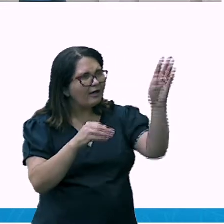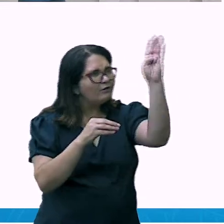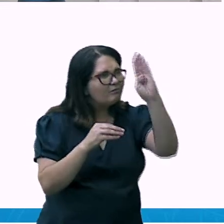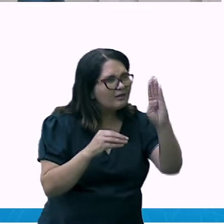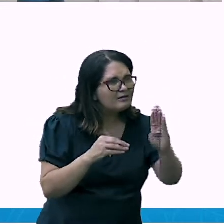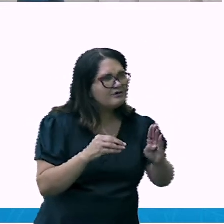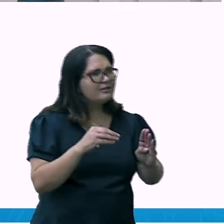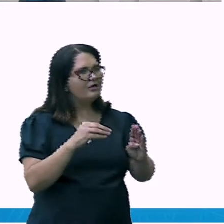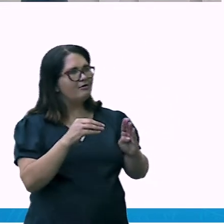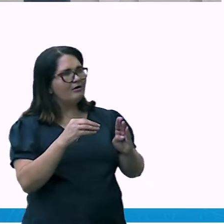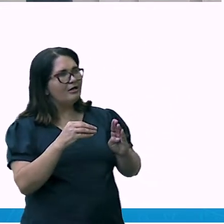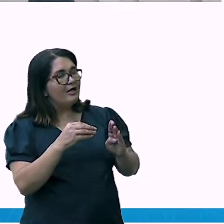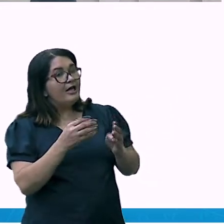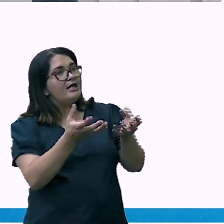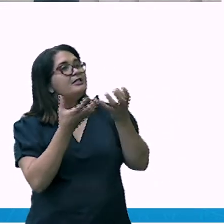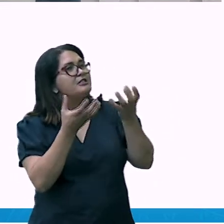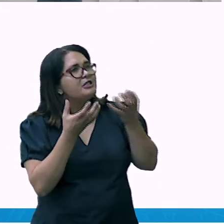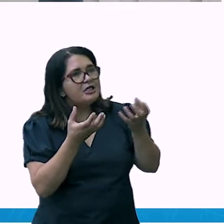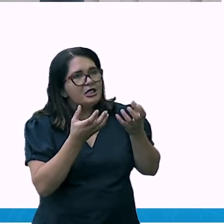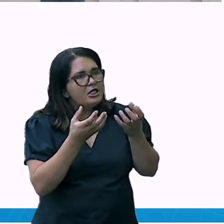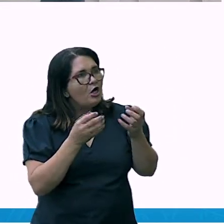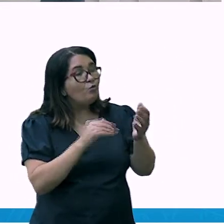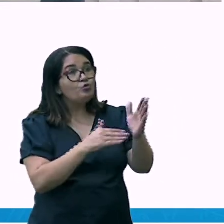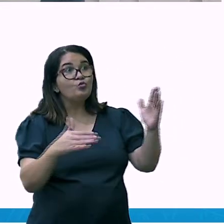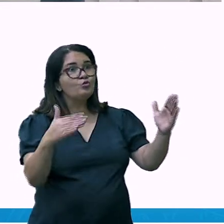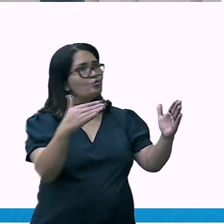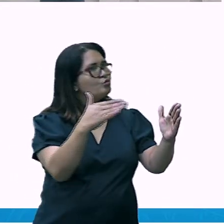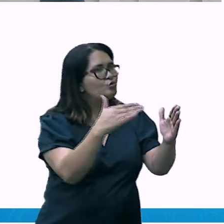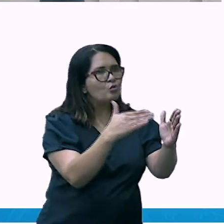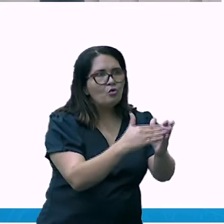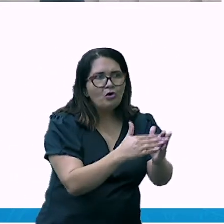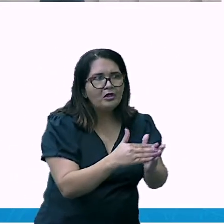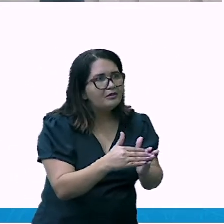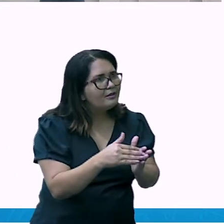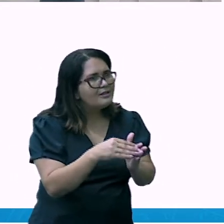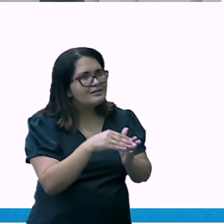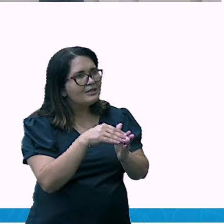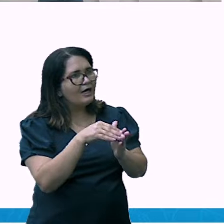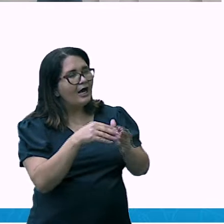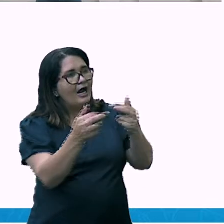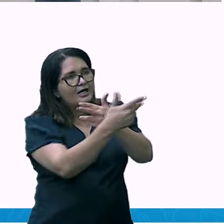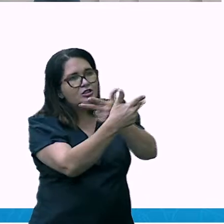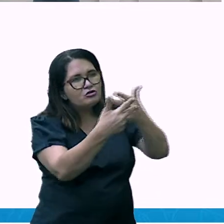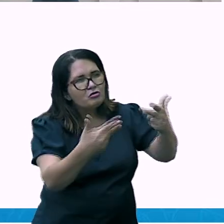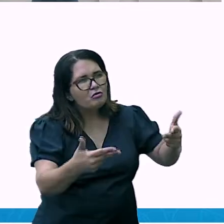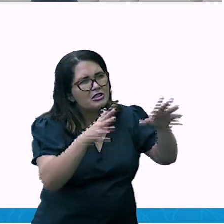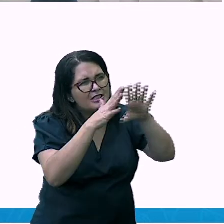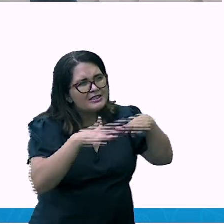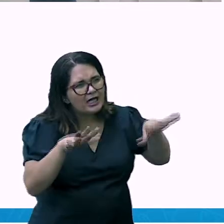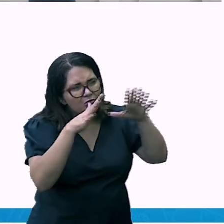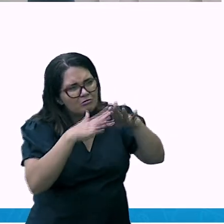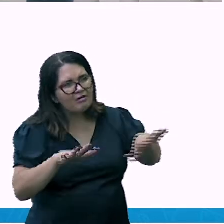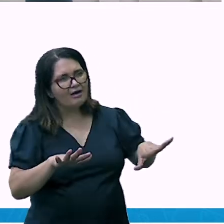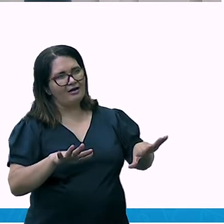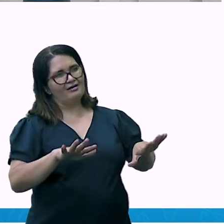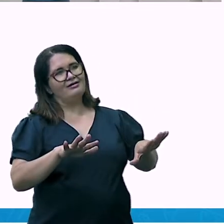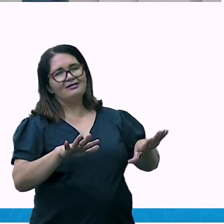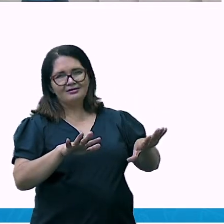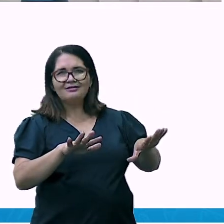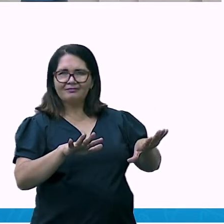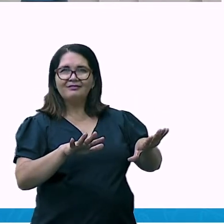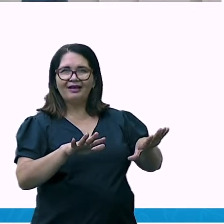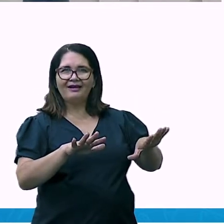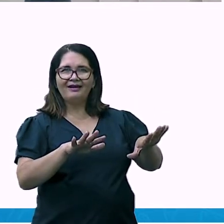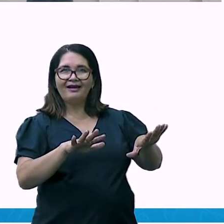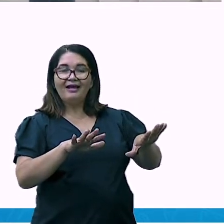pau-brasil. Tudo que ali eles encontravam de recursos naturais, eles usavam como escambo.